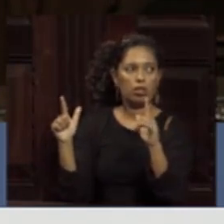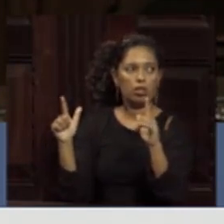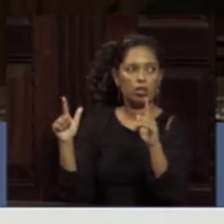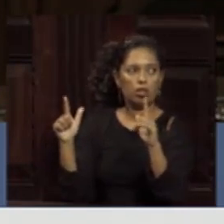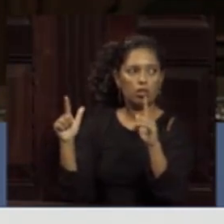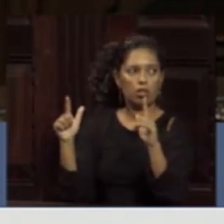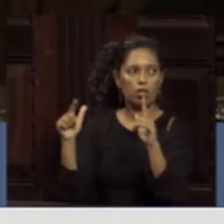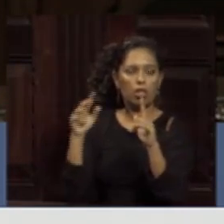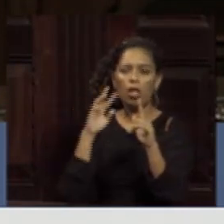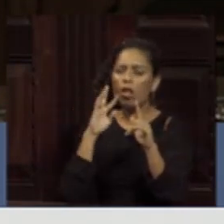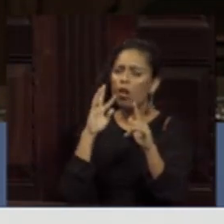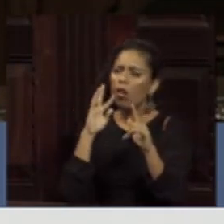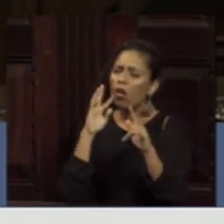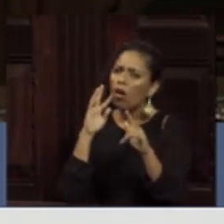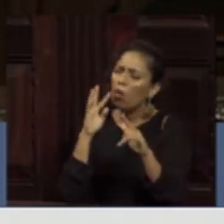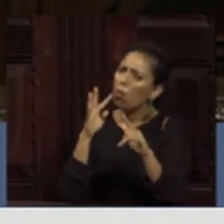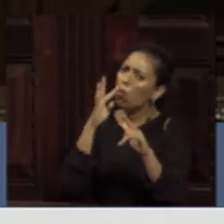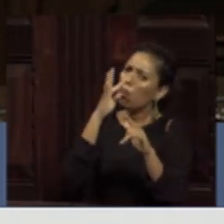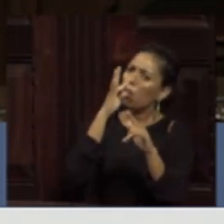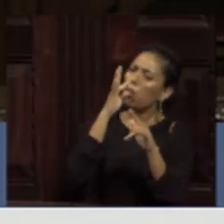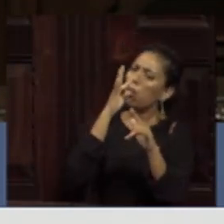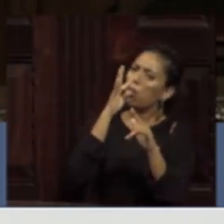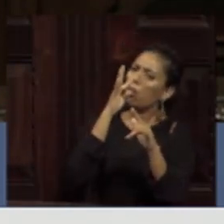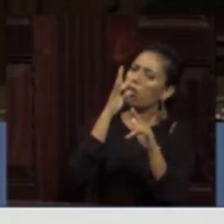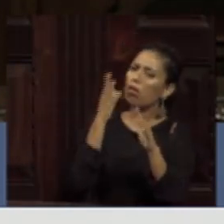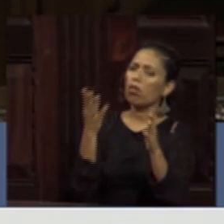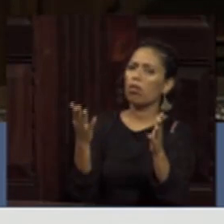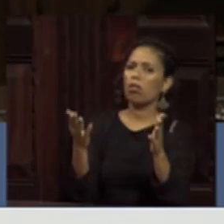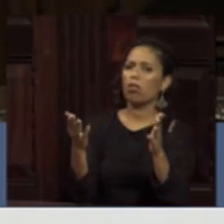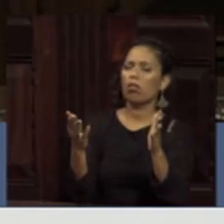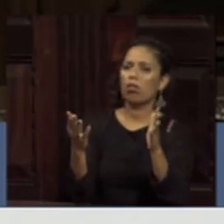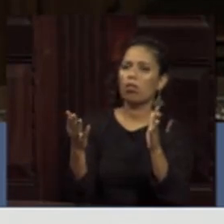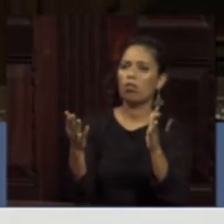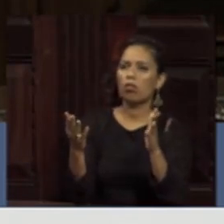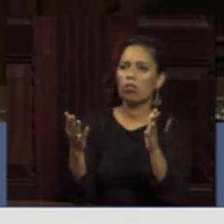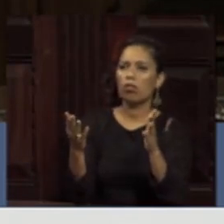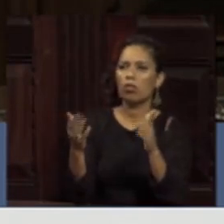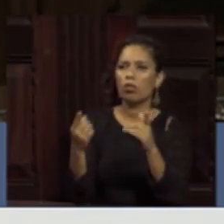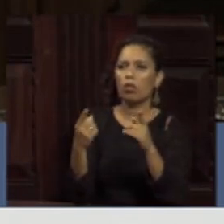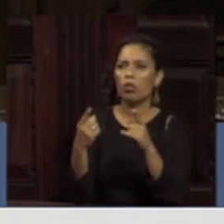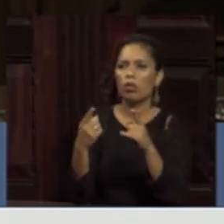fiquei impressionado que